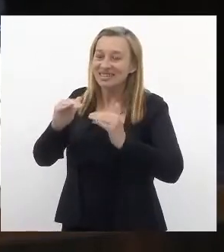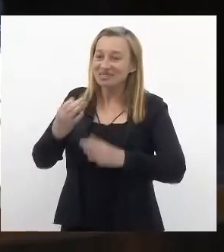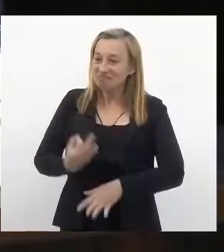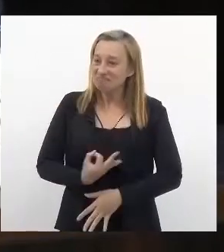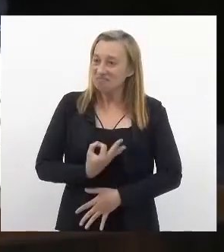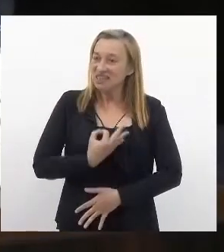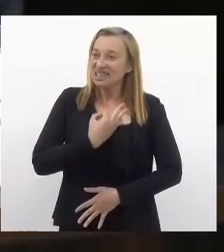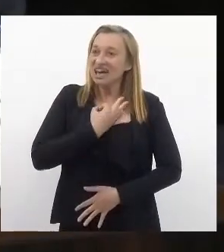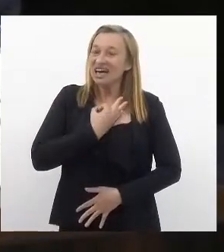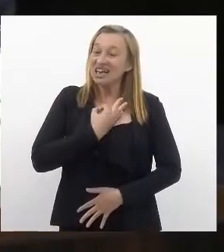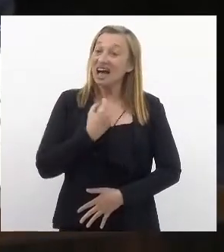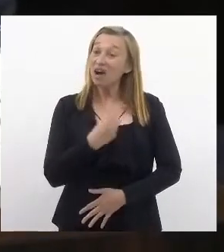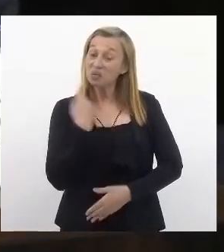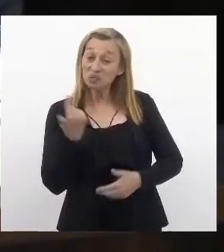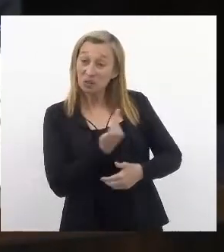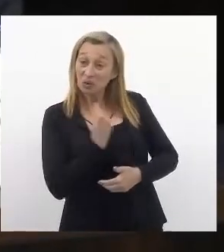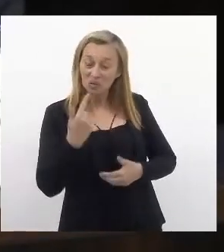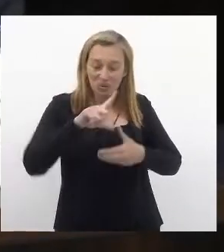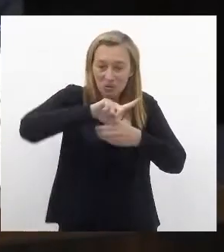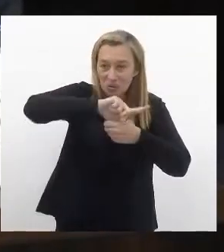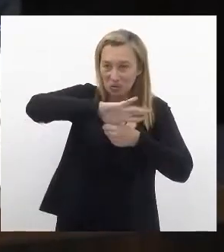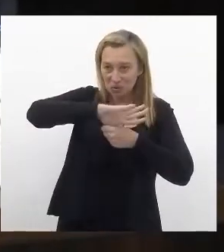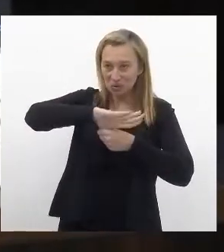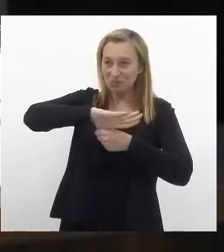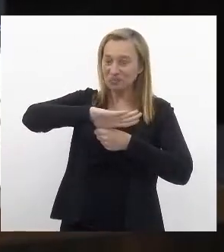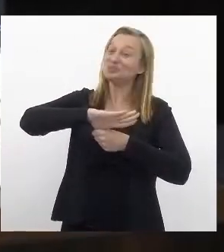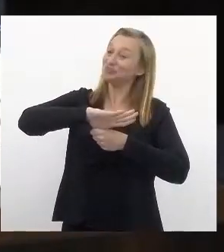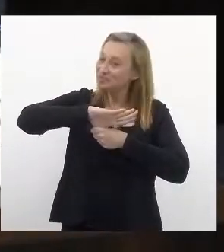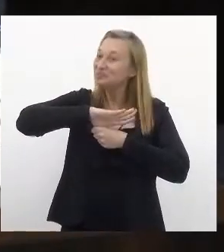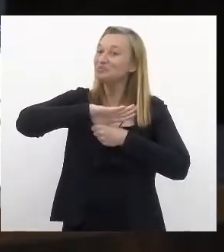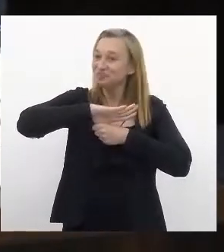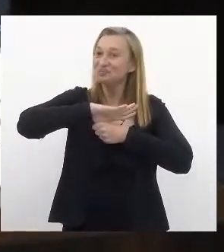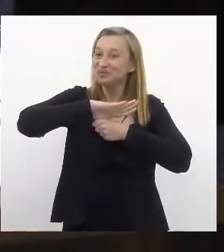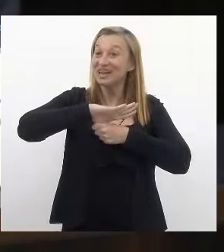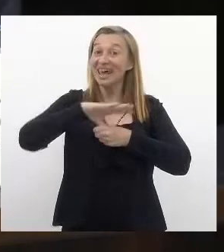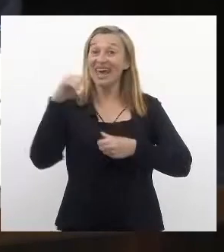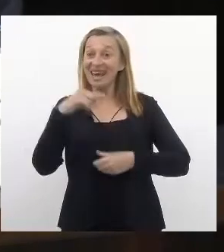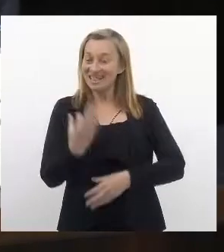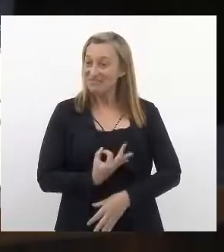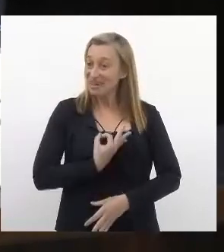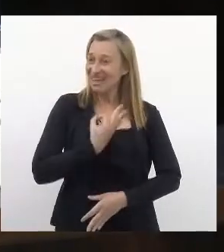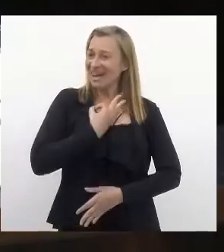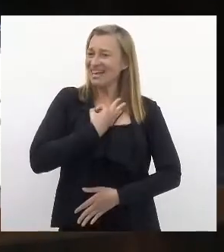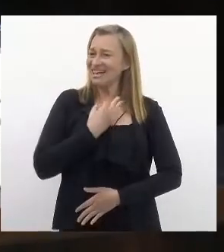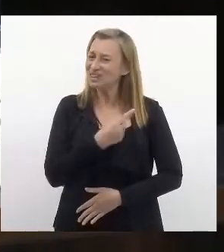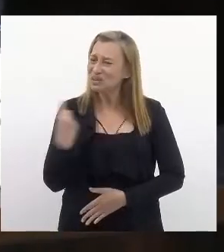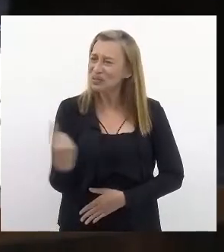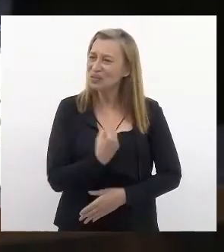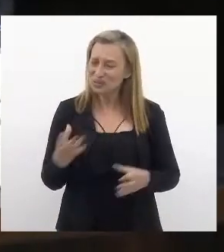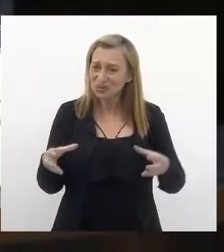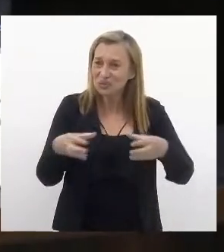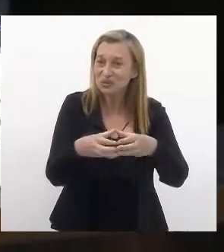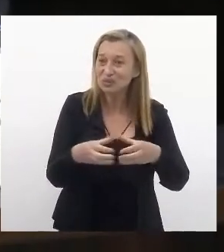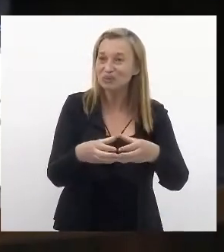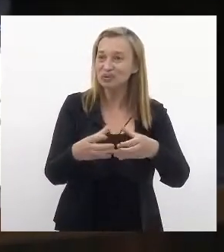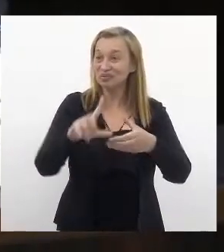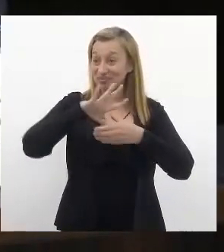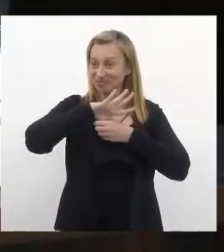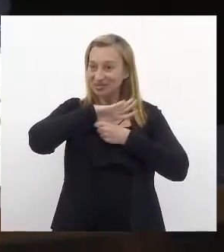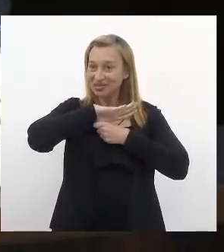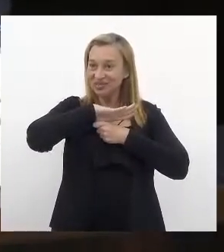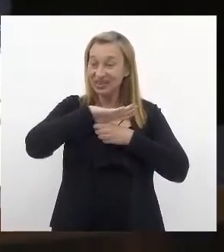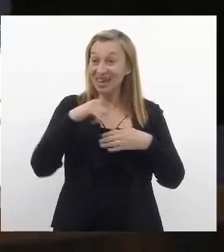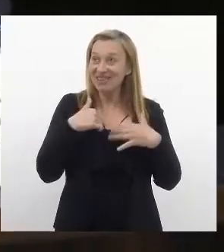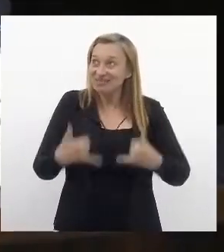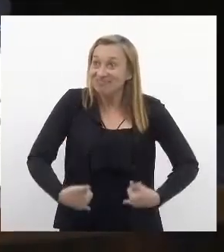cônsul, e que é não só de cônsul, essa medalha para a nossa comunidade, através do nosso cônsul,